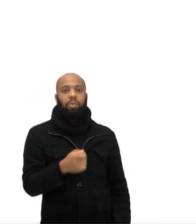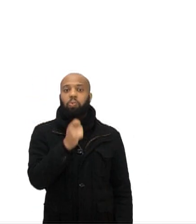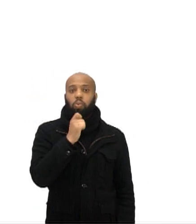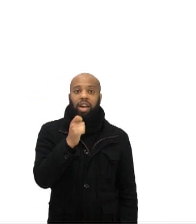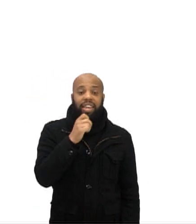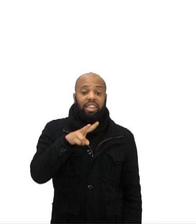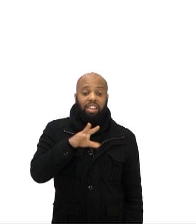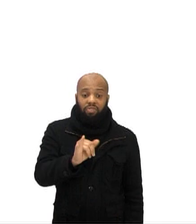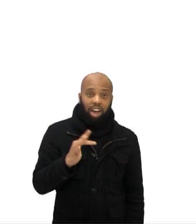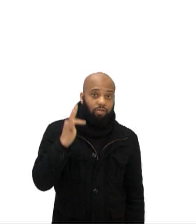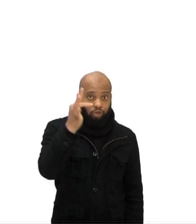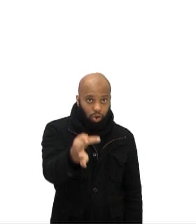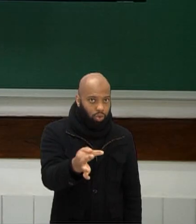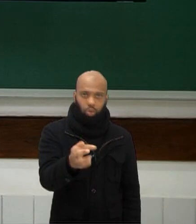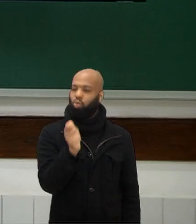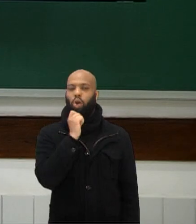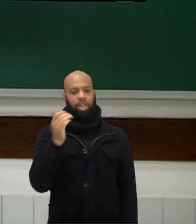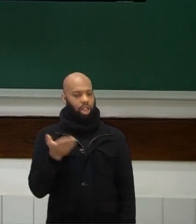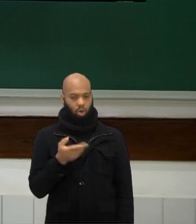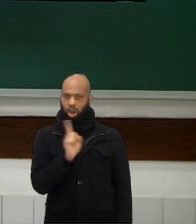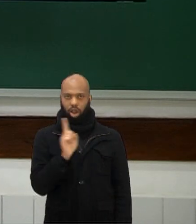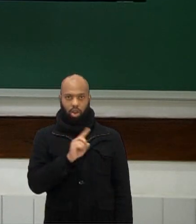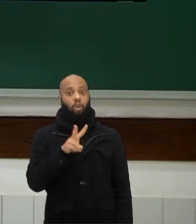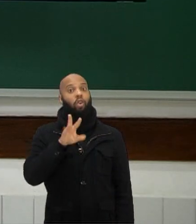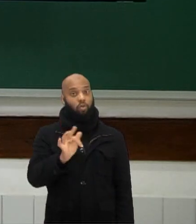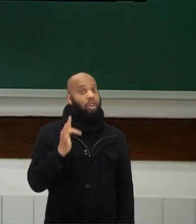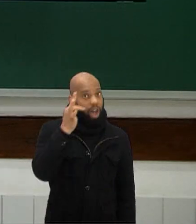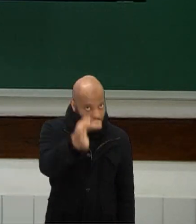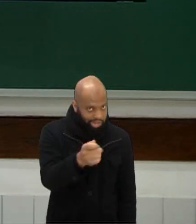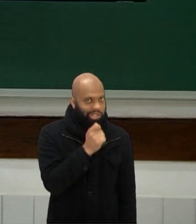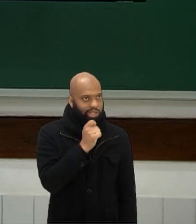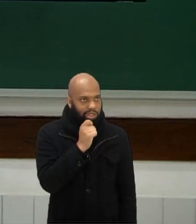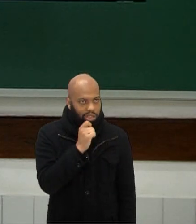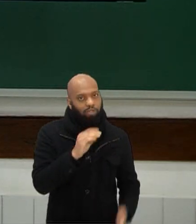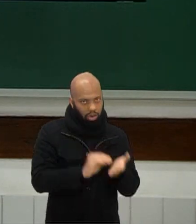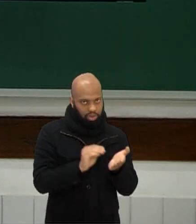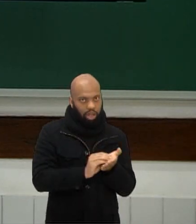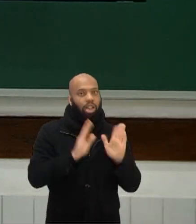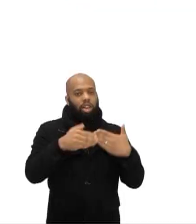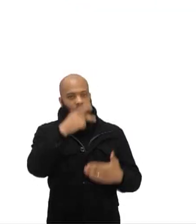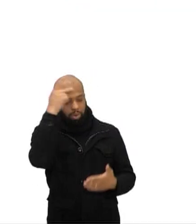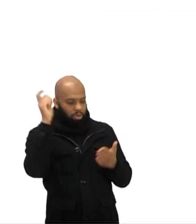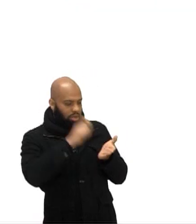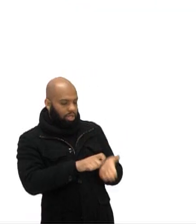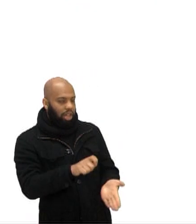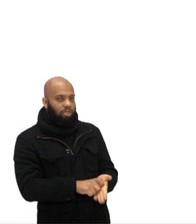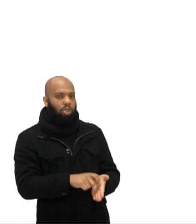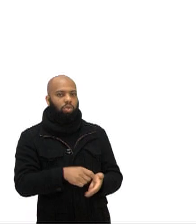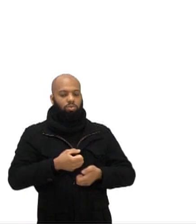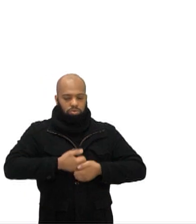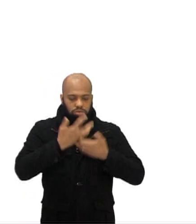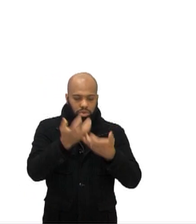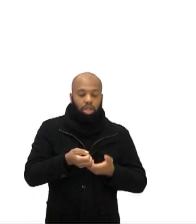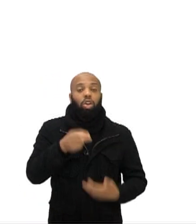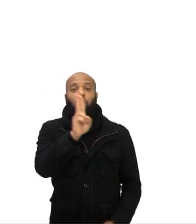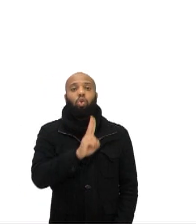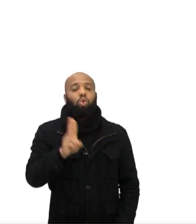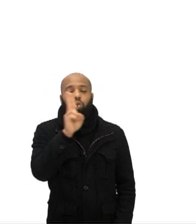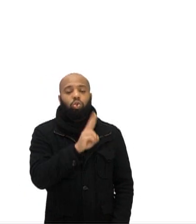ainda chegará, então esse mês ainda vai chegar, o autor da notícia fez a opção do verbo no